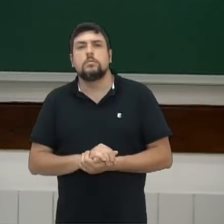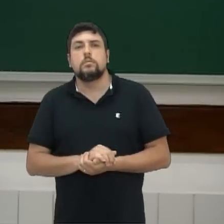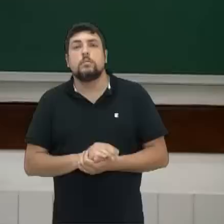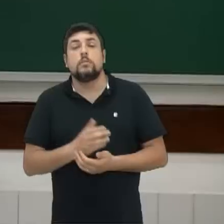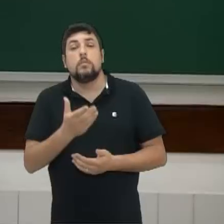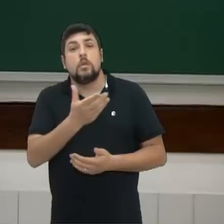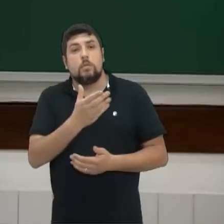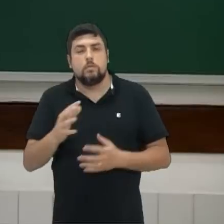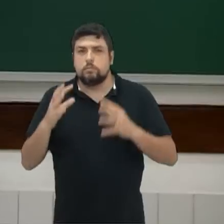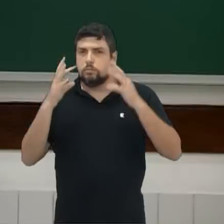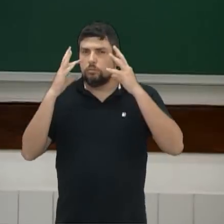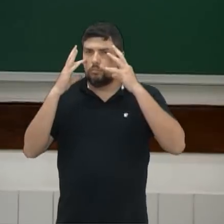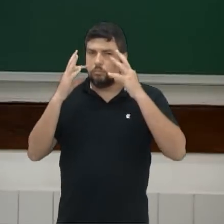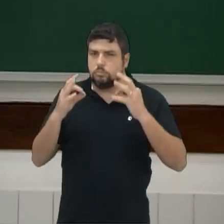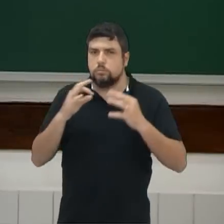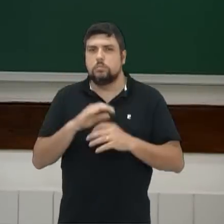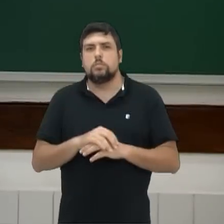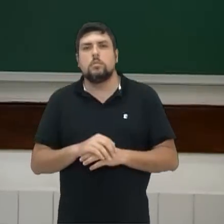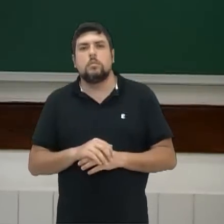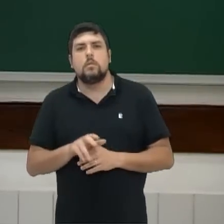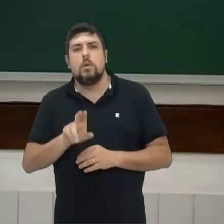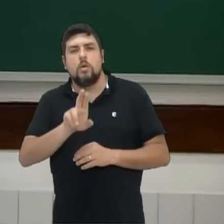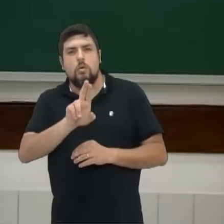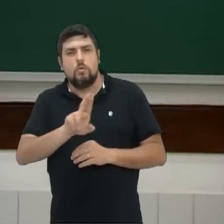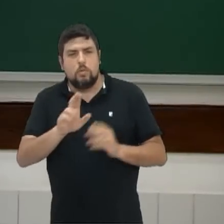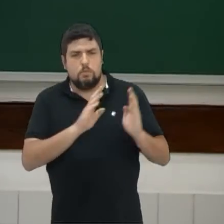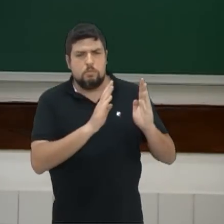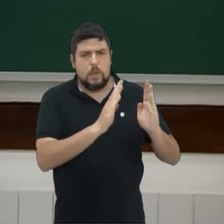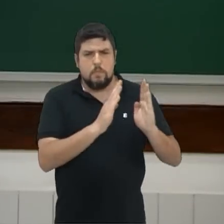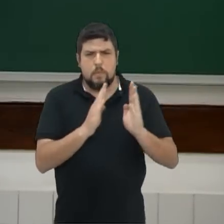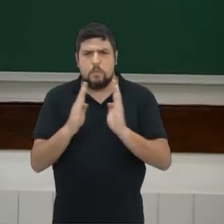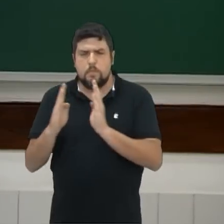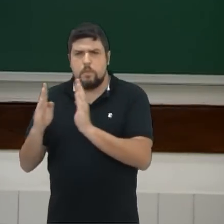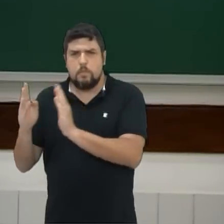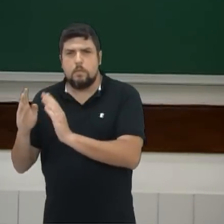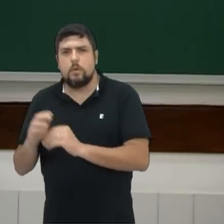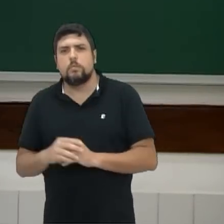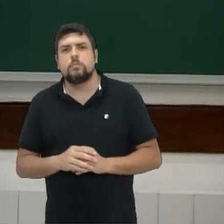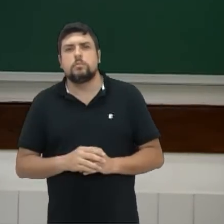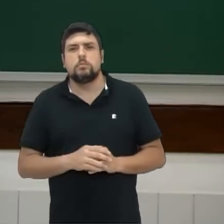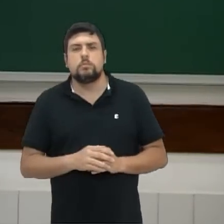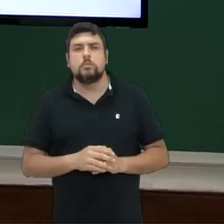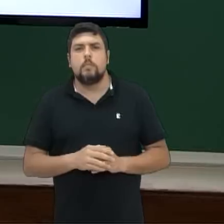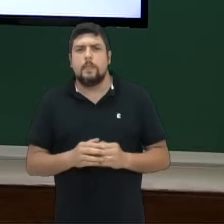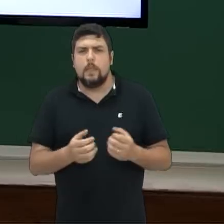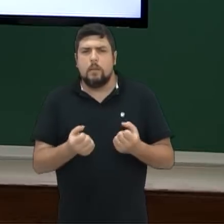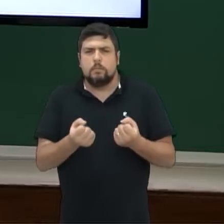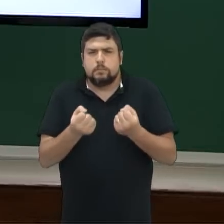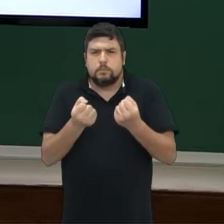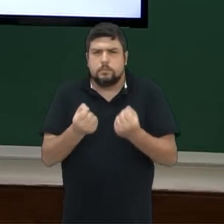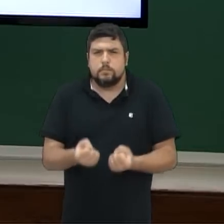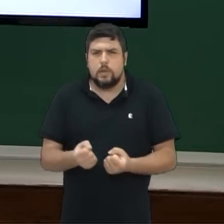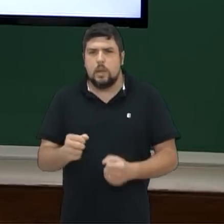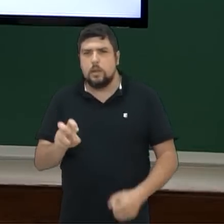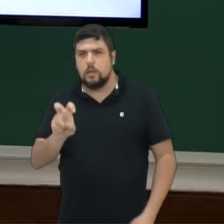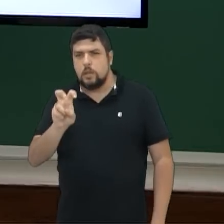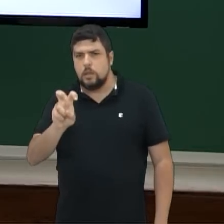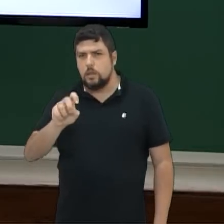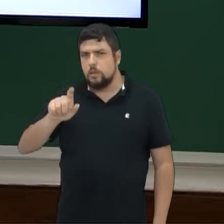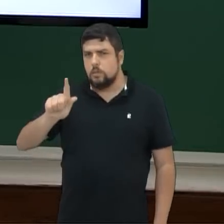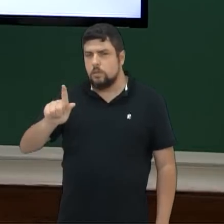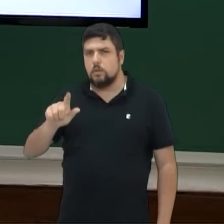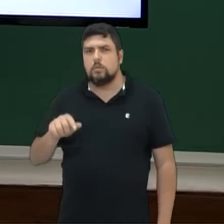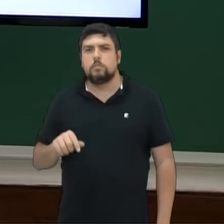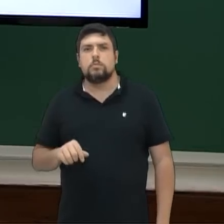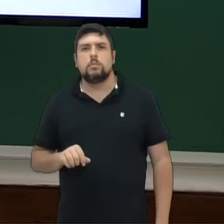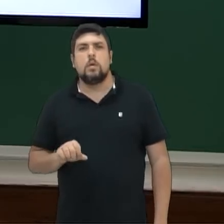prestem atenção, usem a tabela aqui e tentem transformar um objeto que pesa 5 gramas, ele vai pesar